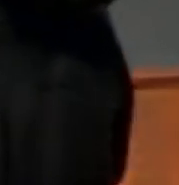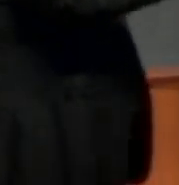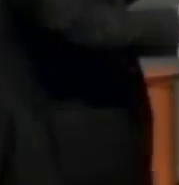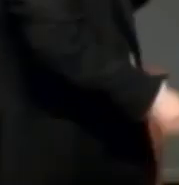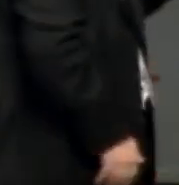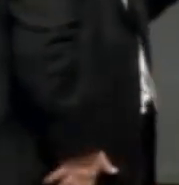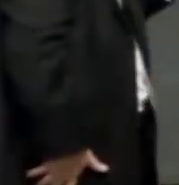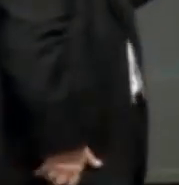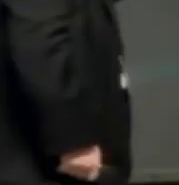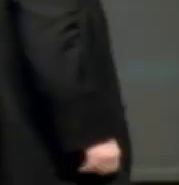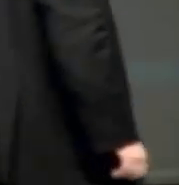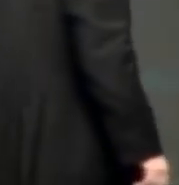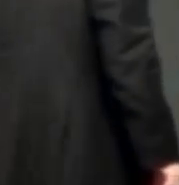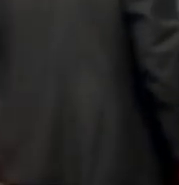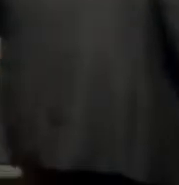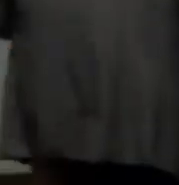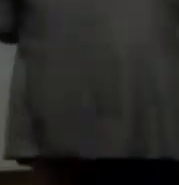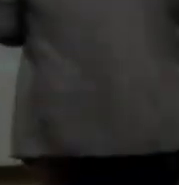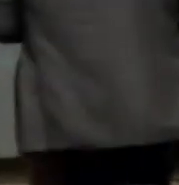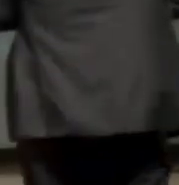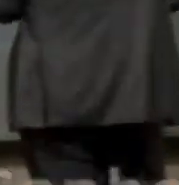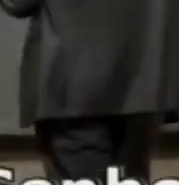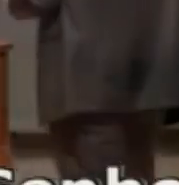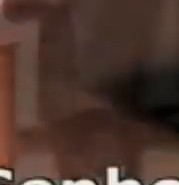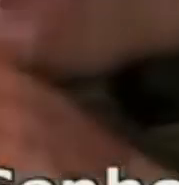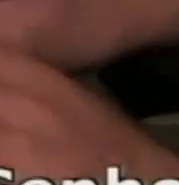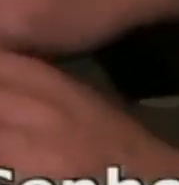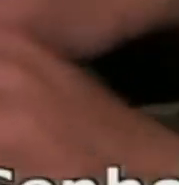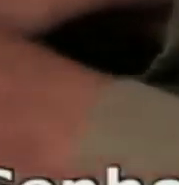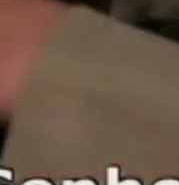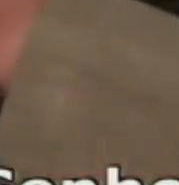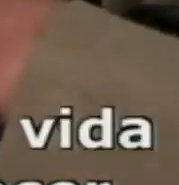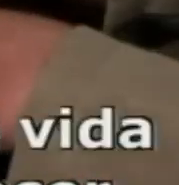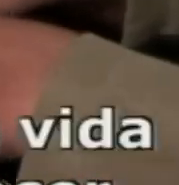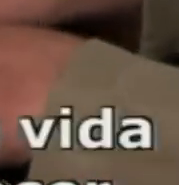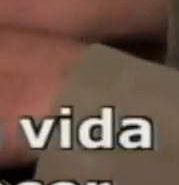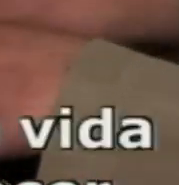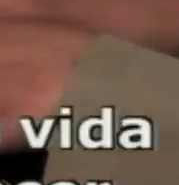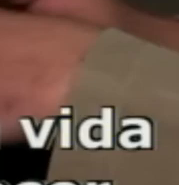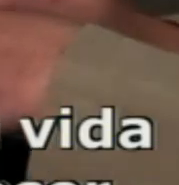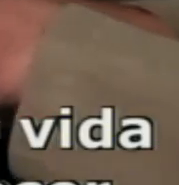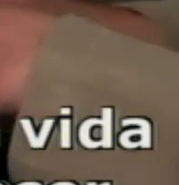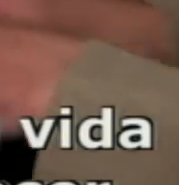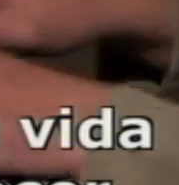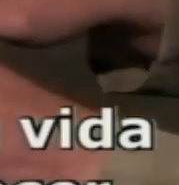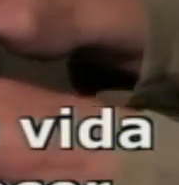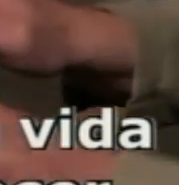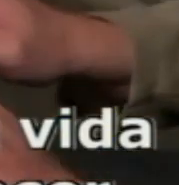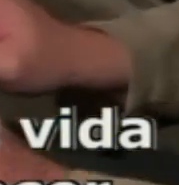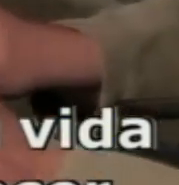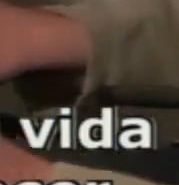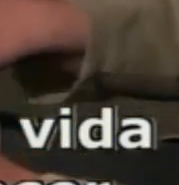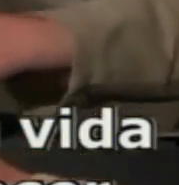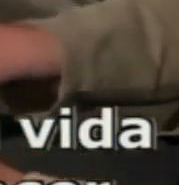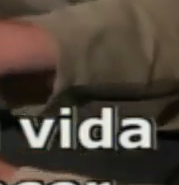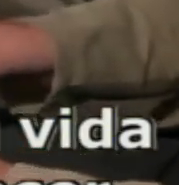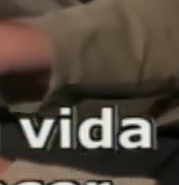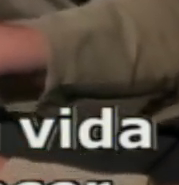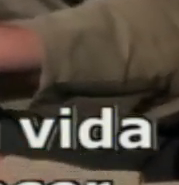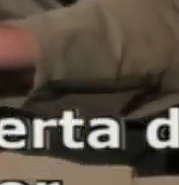música terminar, o culto vai ter terminado. Vem o Senhor minha vida oferecer